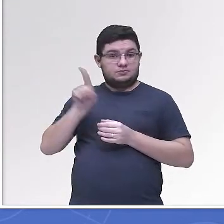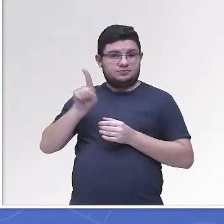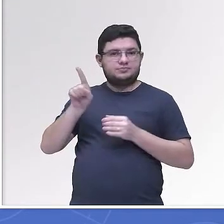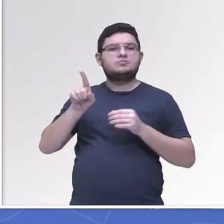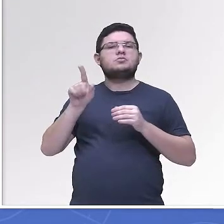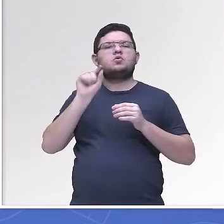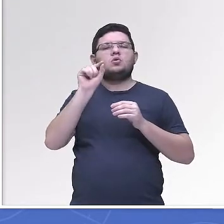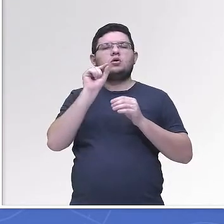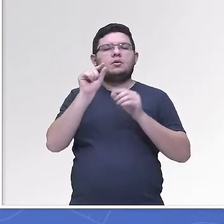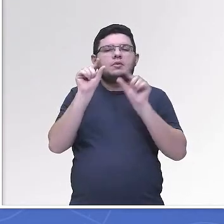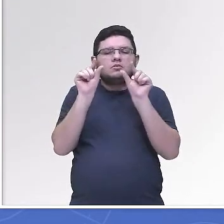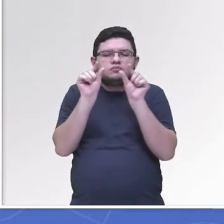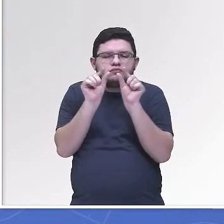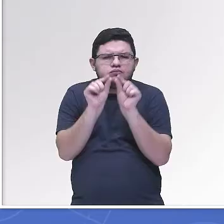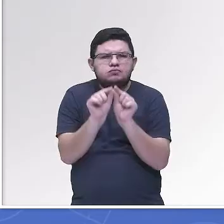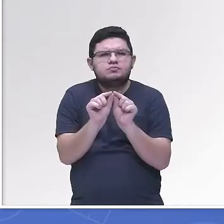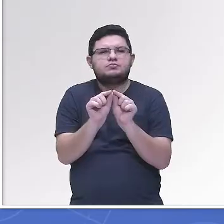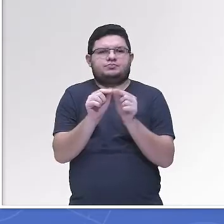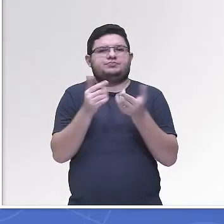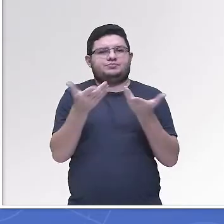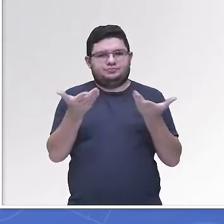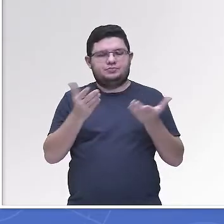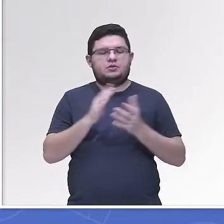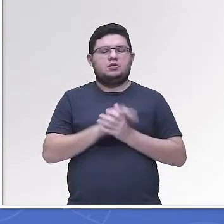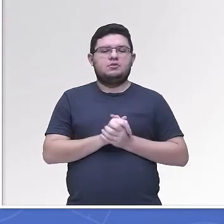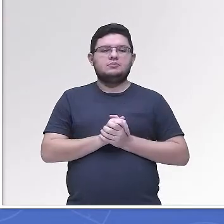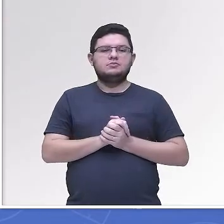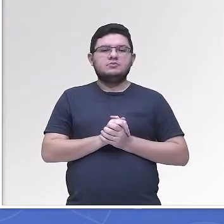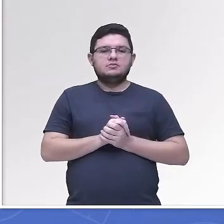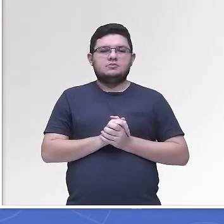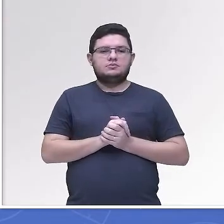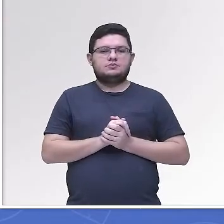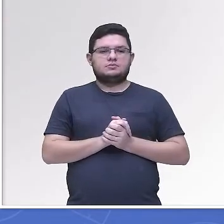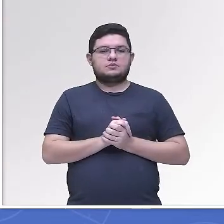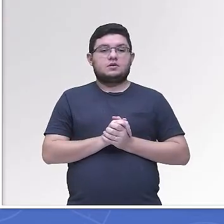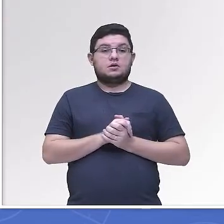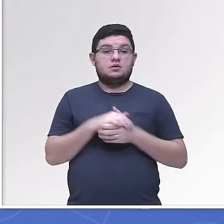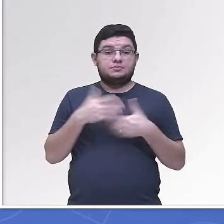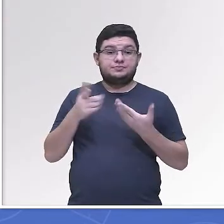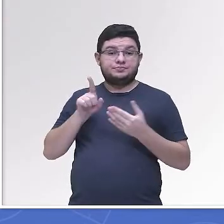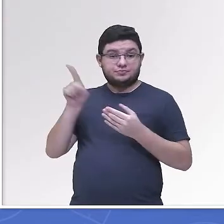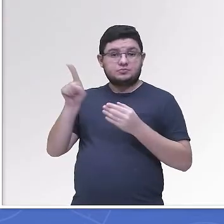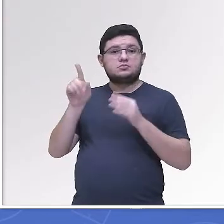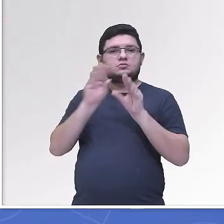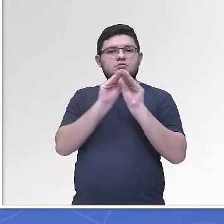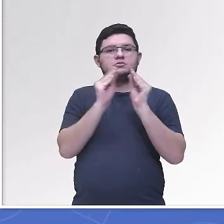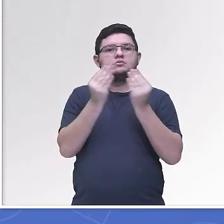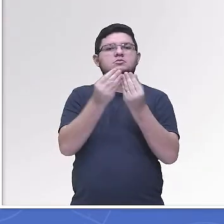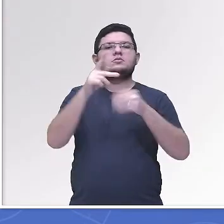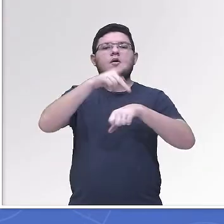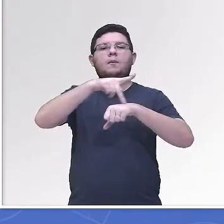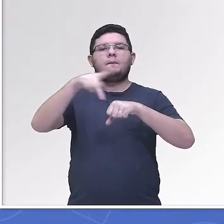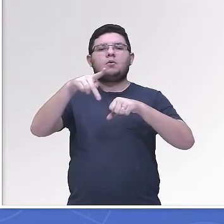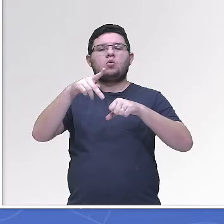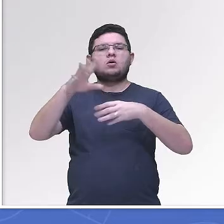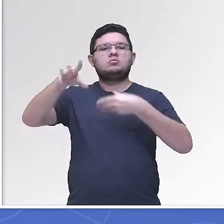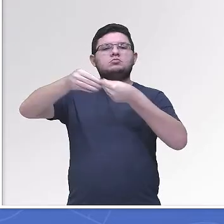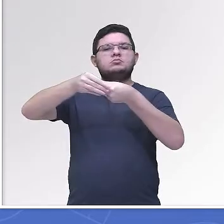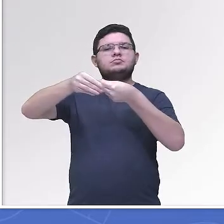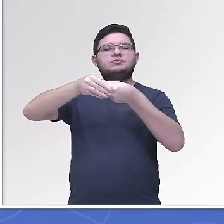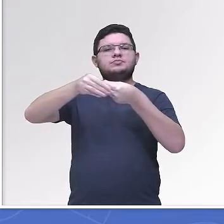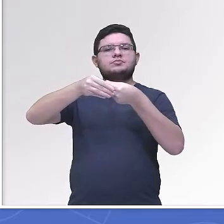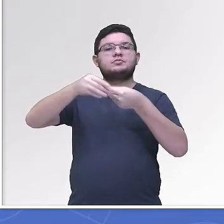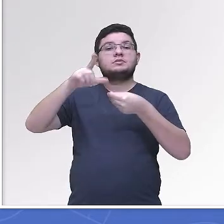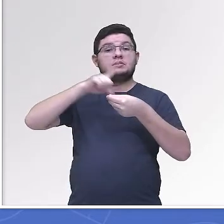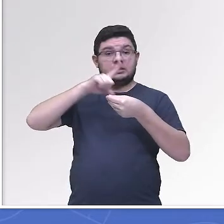microscopicamente, ok? E as substâncias puras compostas, elas são formadas por